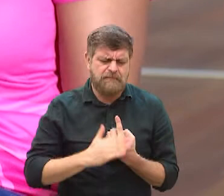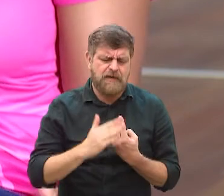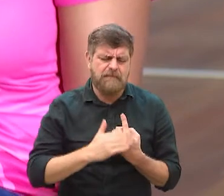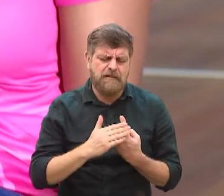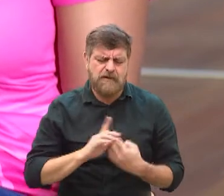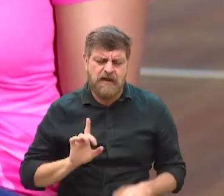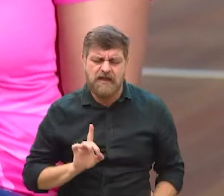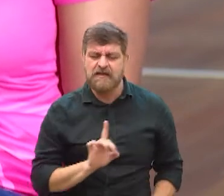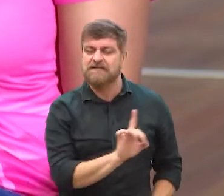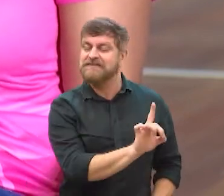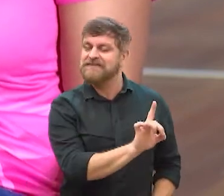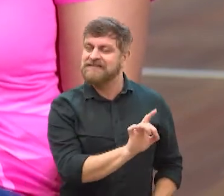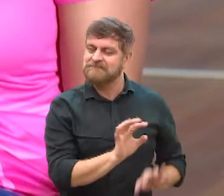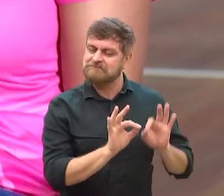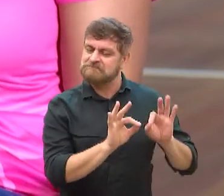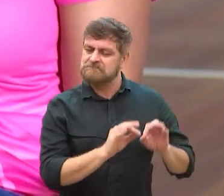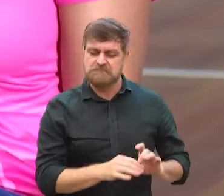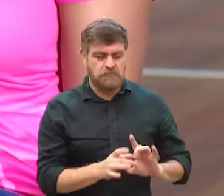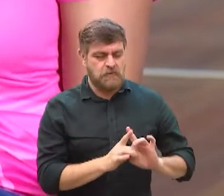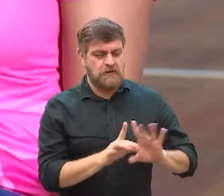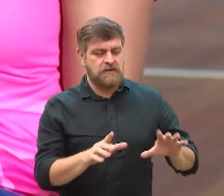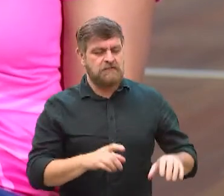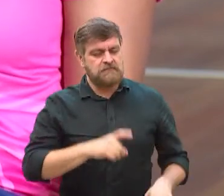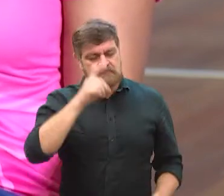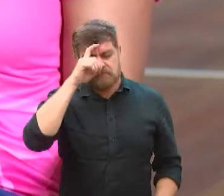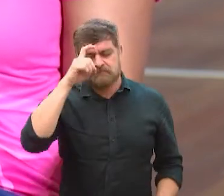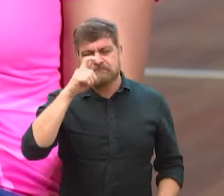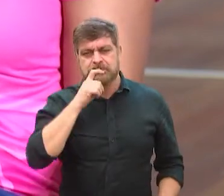bem, me deixou super à vontade, né, no grupo.